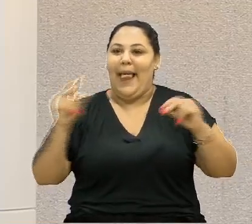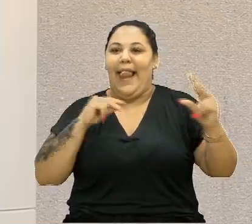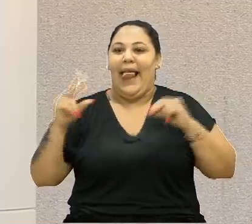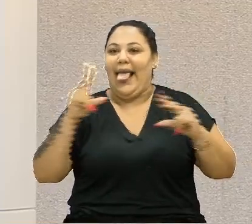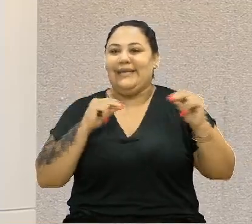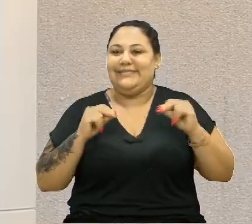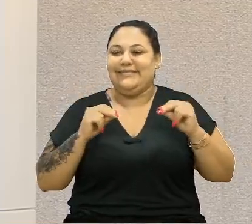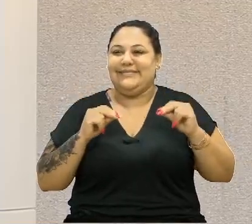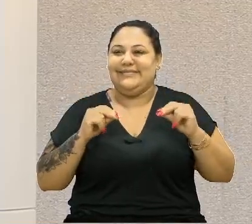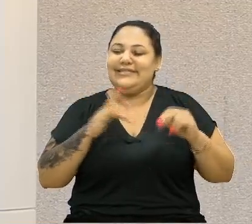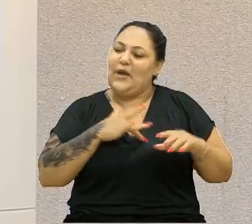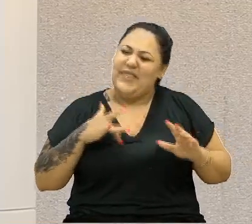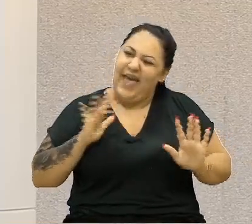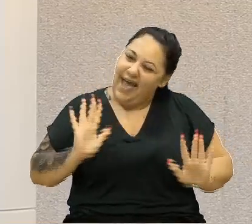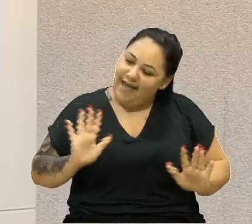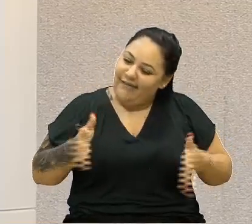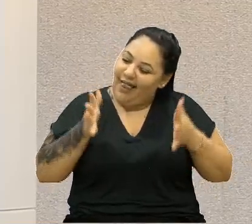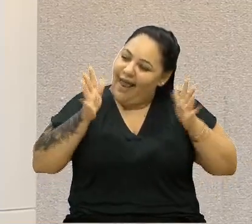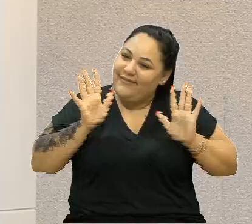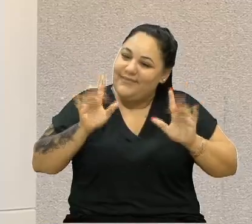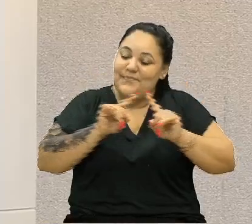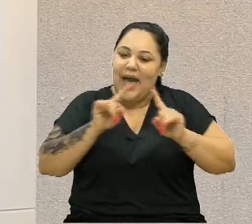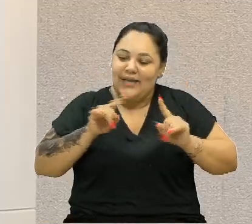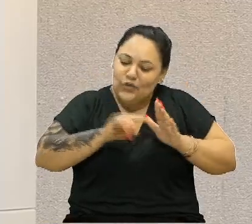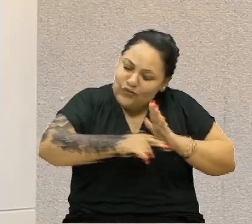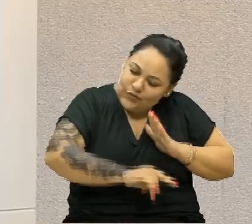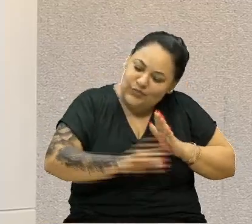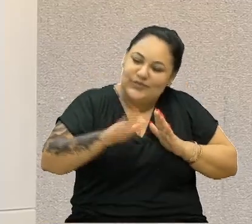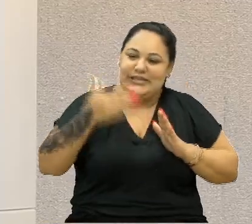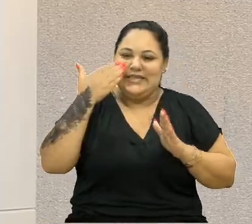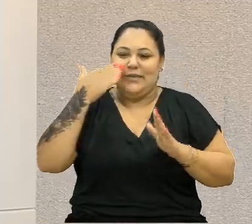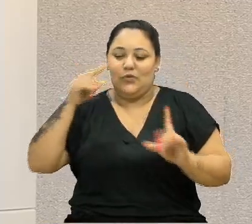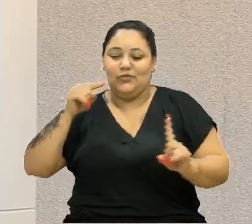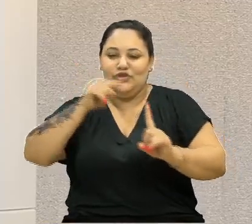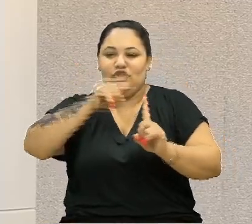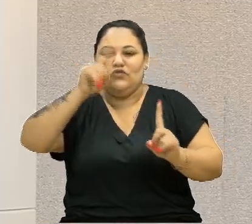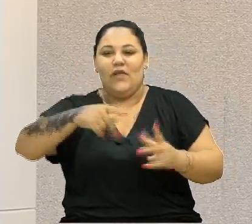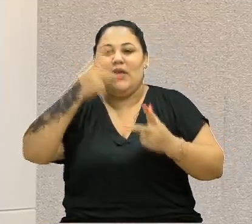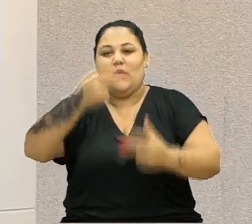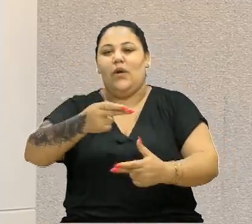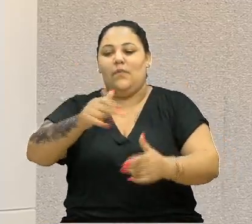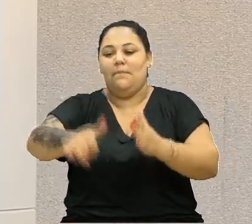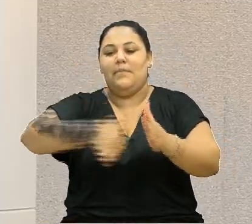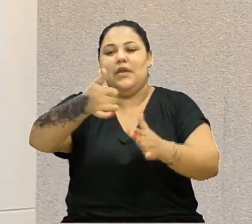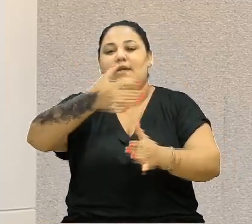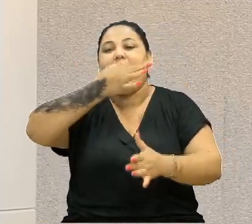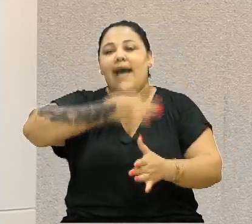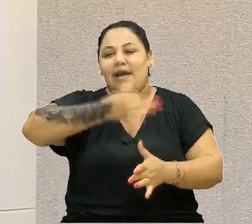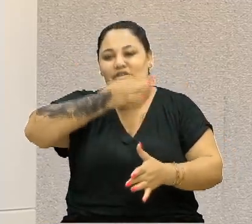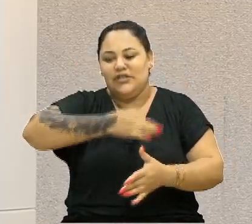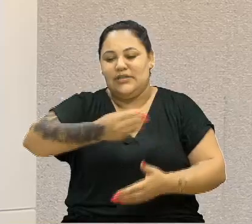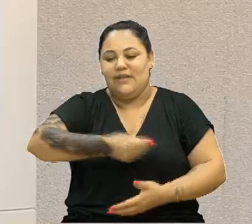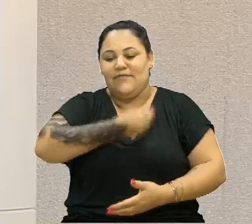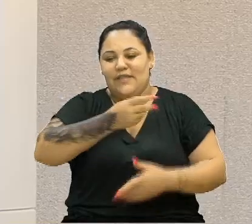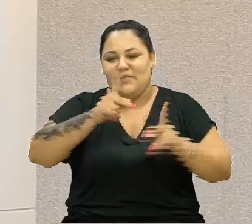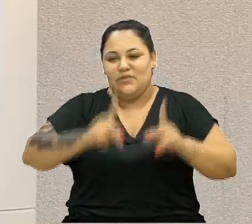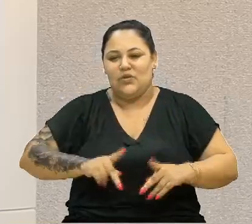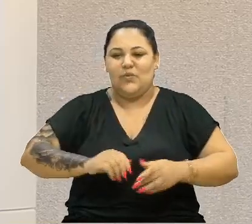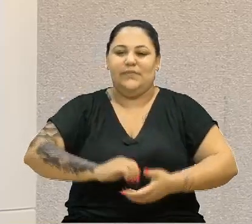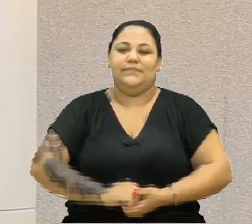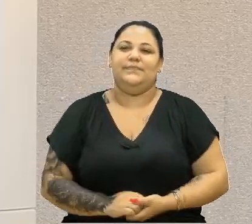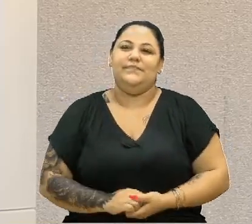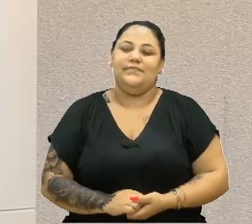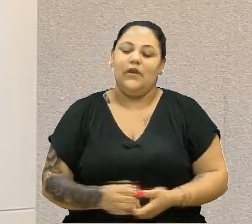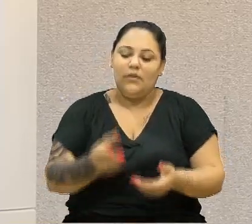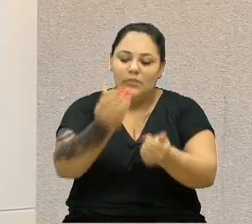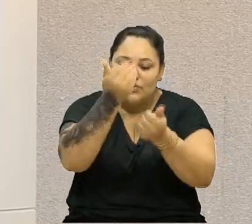botar assim, mas no fundo, a intenção sempre é a mesma, da gente melhorar a vida das pessoas e a nossa cidade. Então, meu